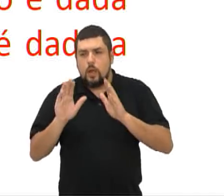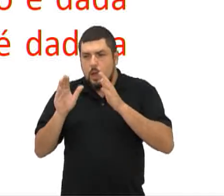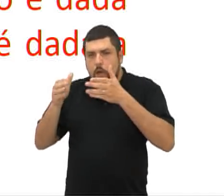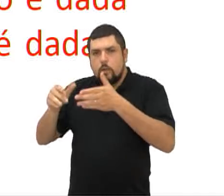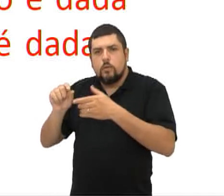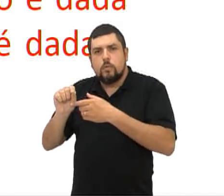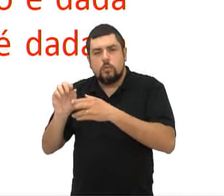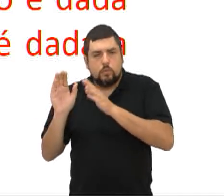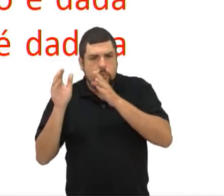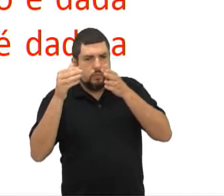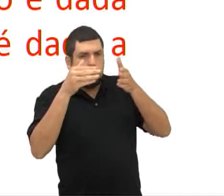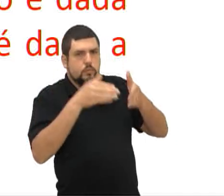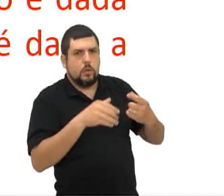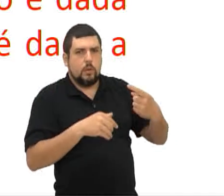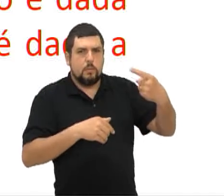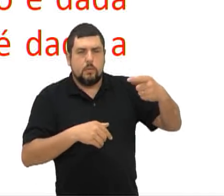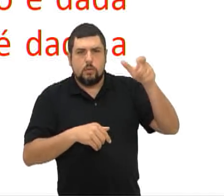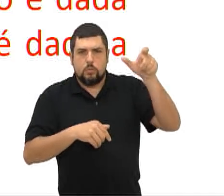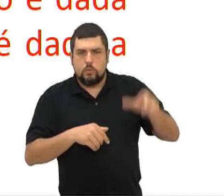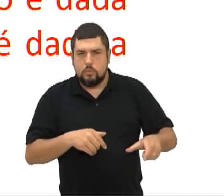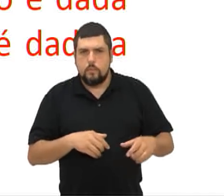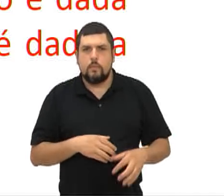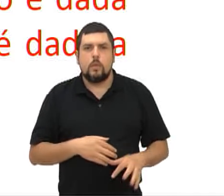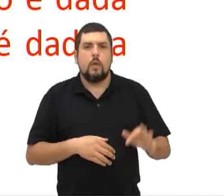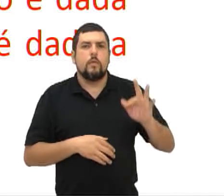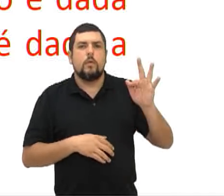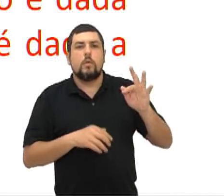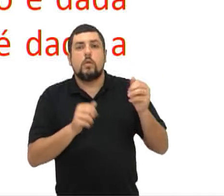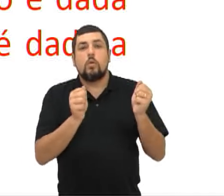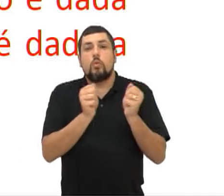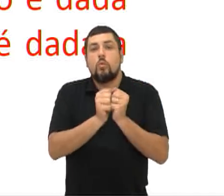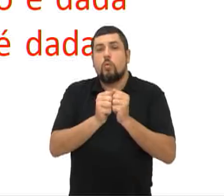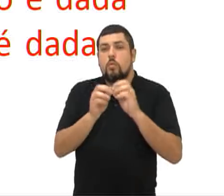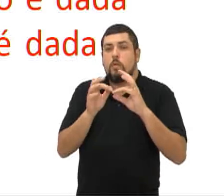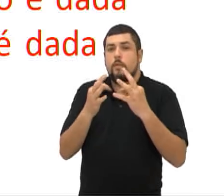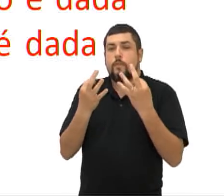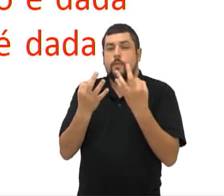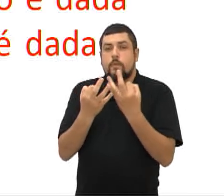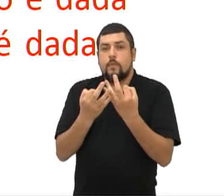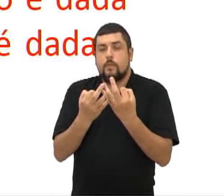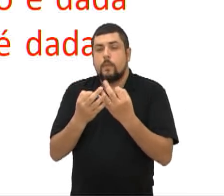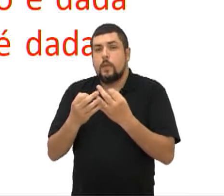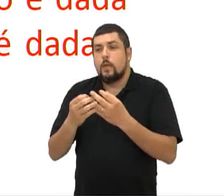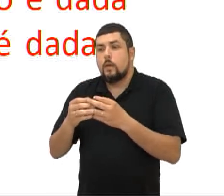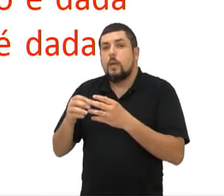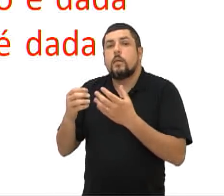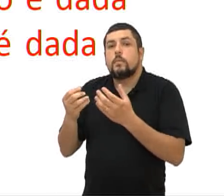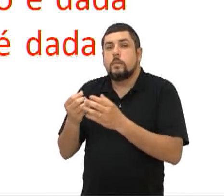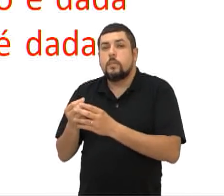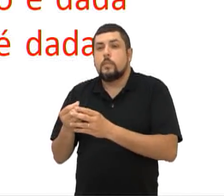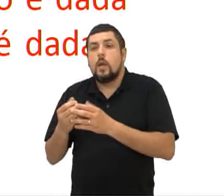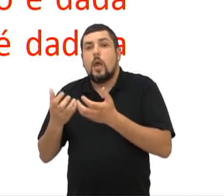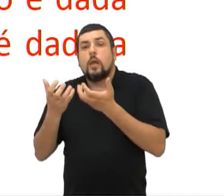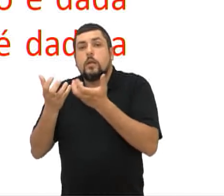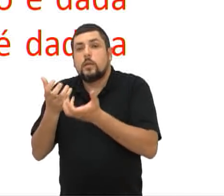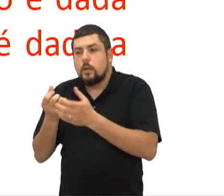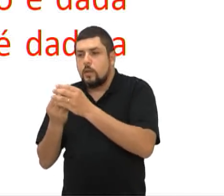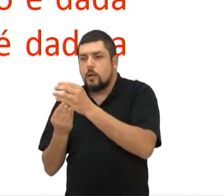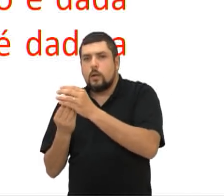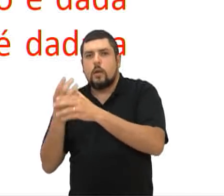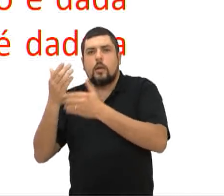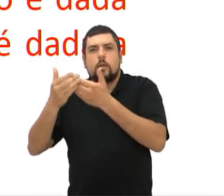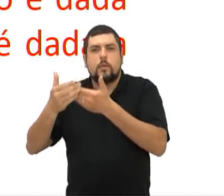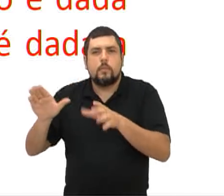ó, Francis Gleidson com a família pretende abrir um cinema. A ênfase é